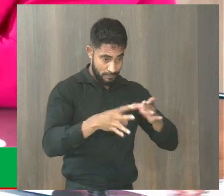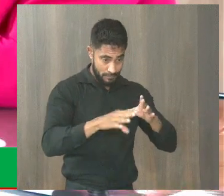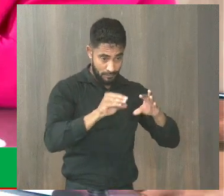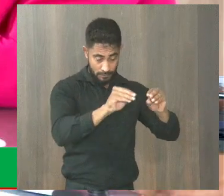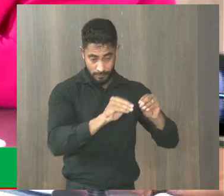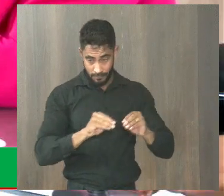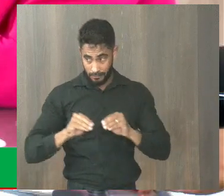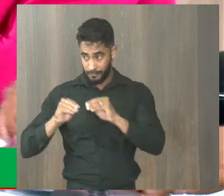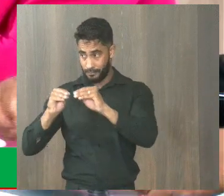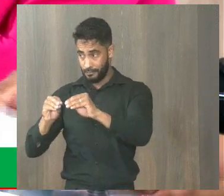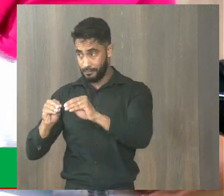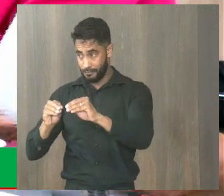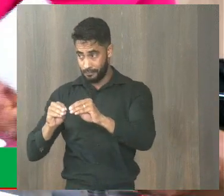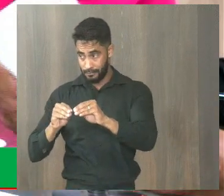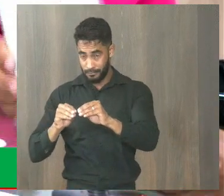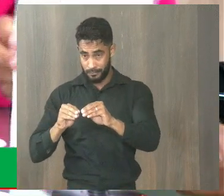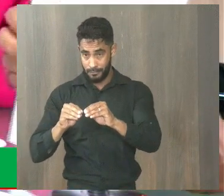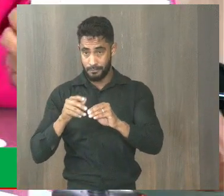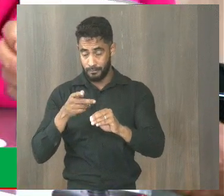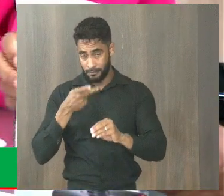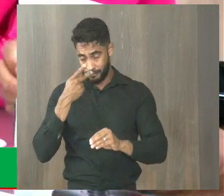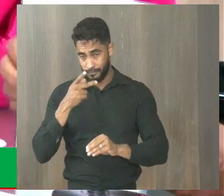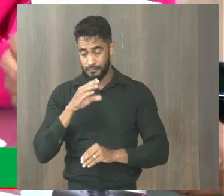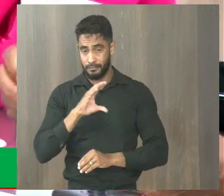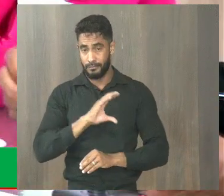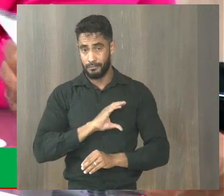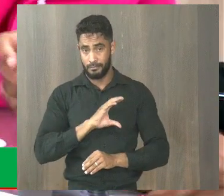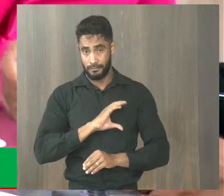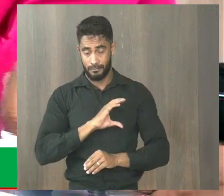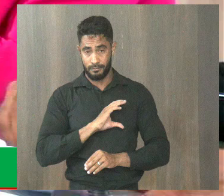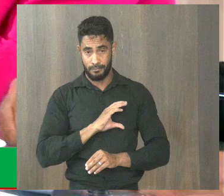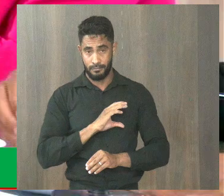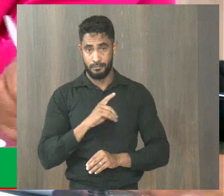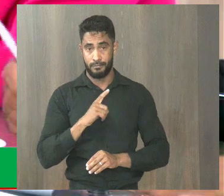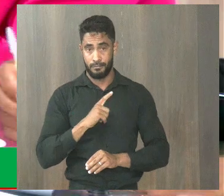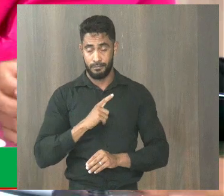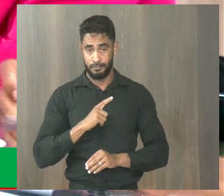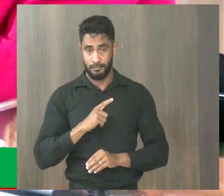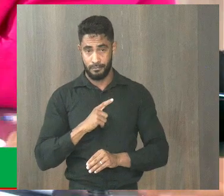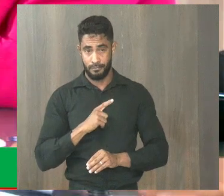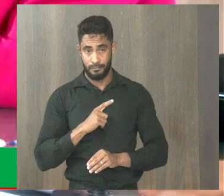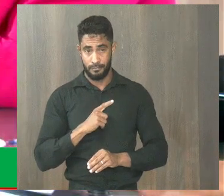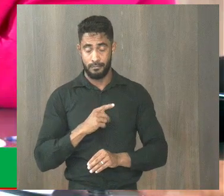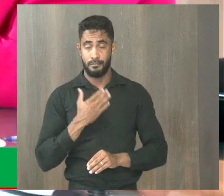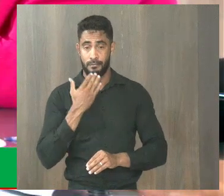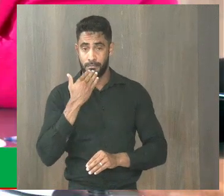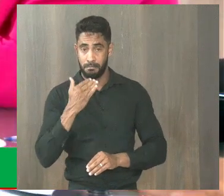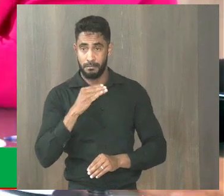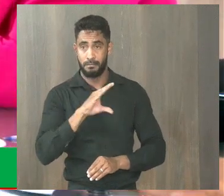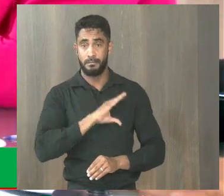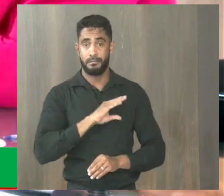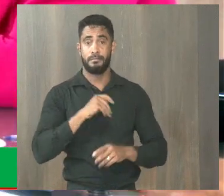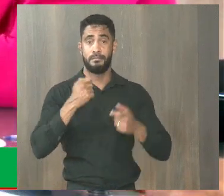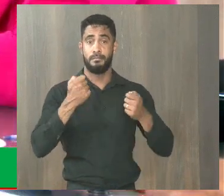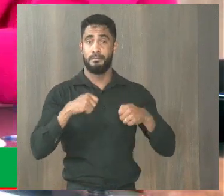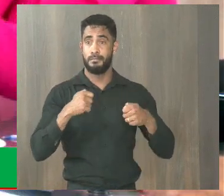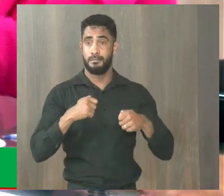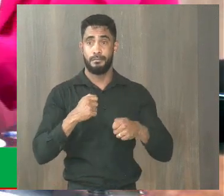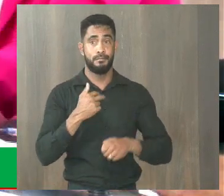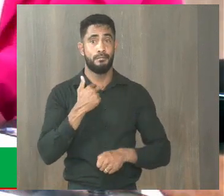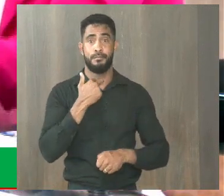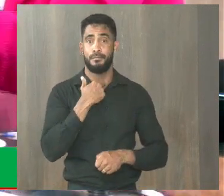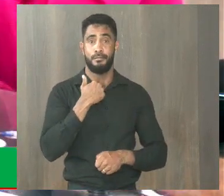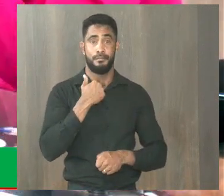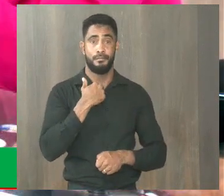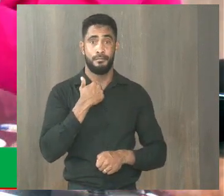pensou, igual eu quero até falar com os novos colegas, tem requerimento de colegas aqui que fala, eu estou precisando disso. Eles não podem